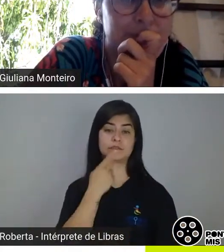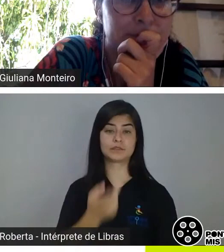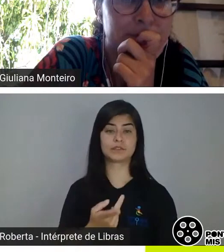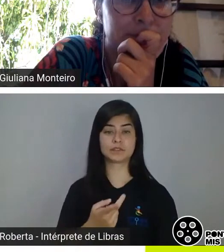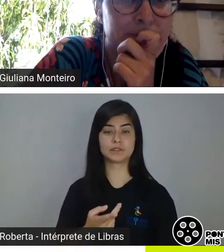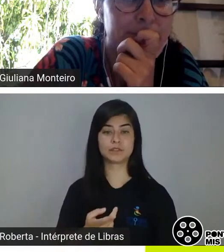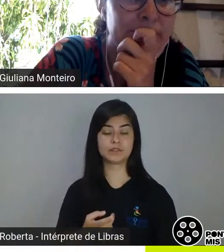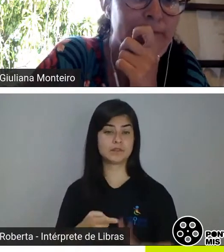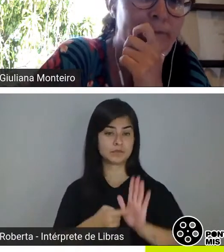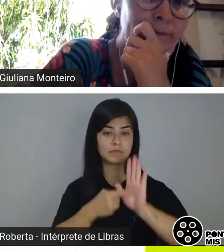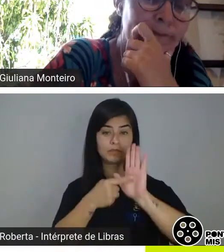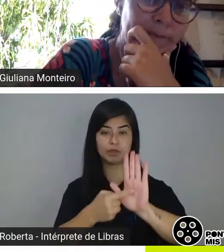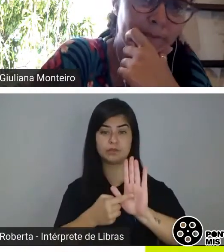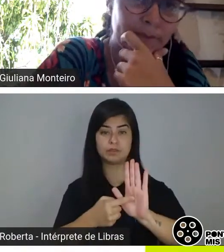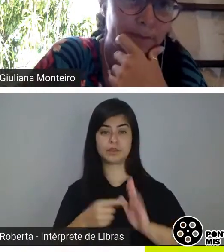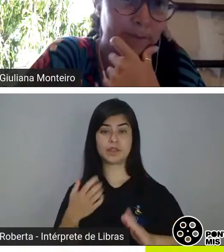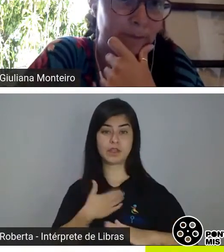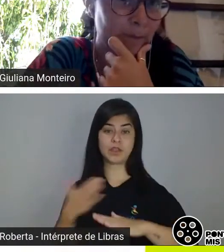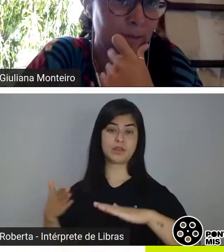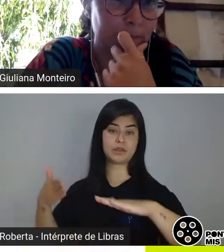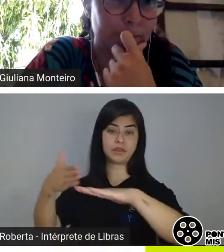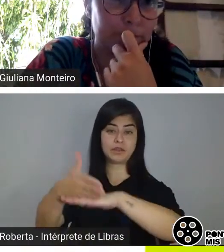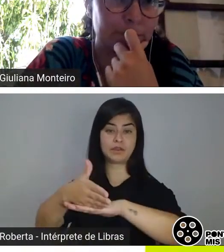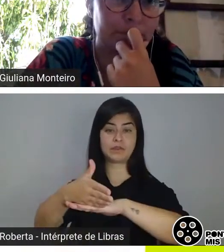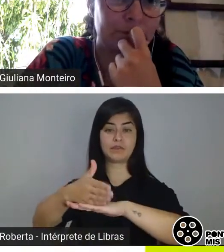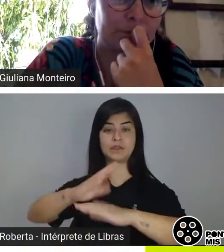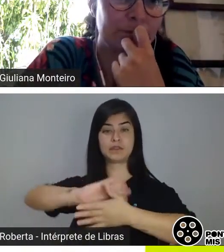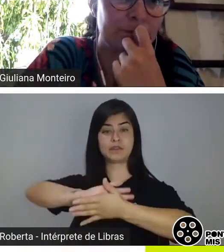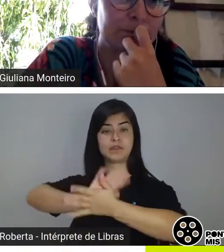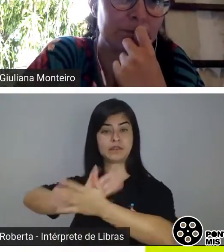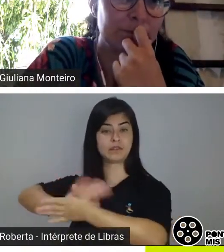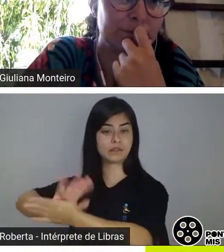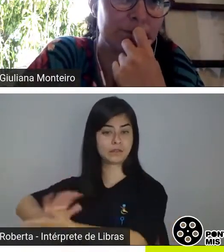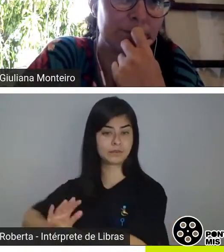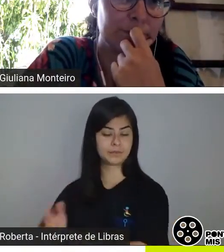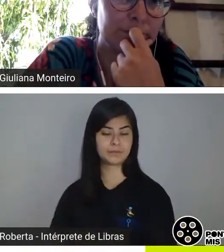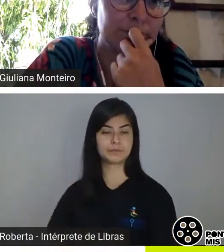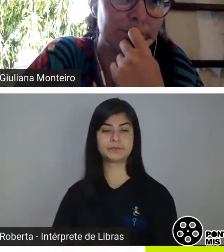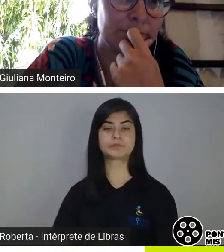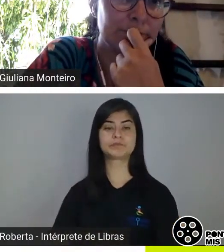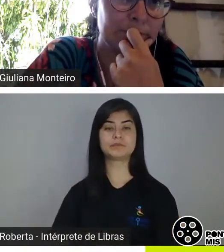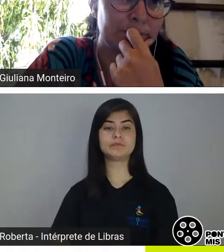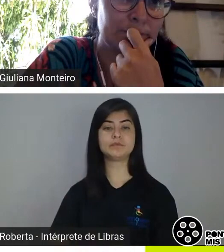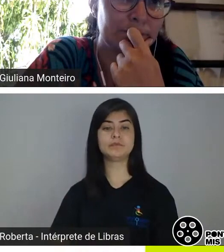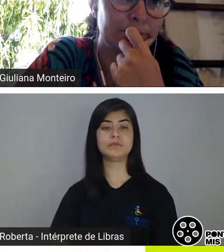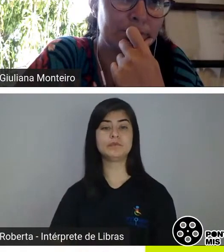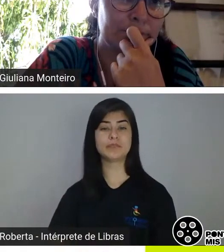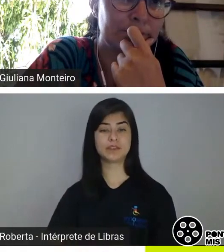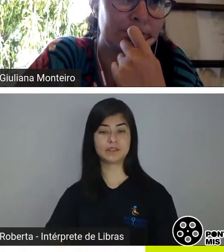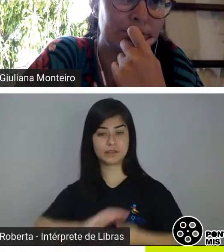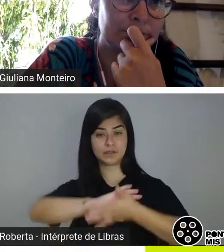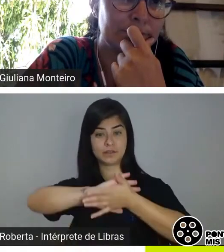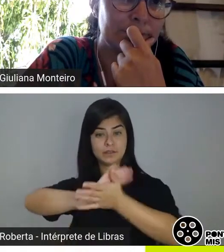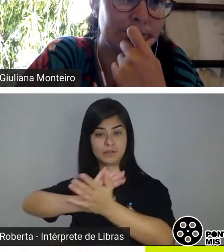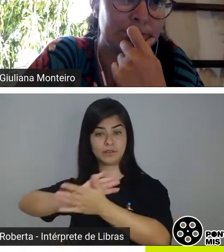Isso foi dito explicitamente, né? Eu vim para destruir as coisas. E, no meio dessa